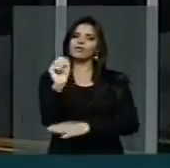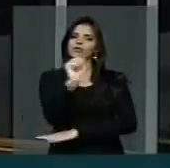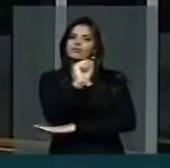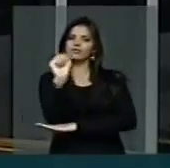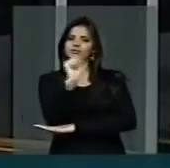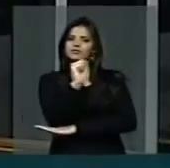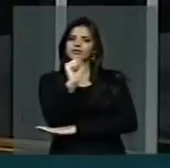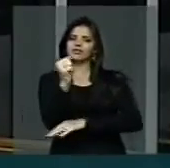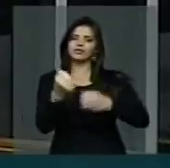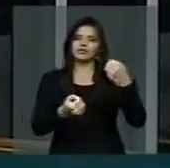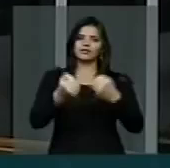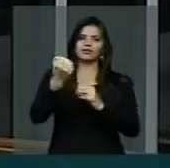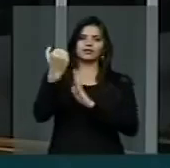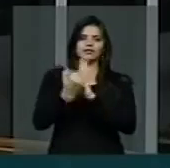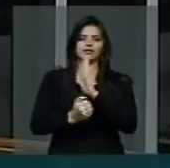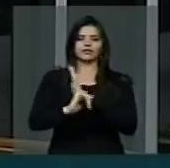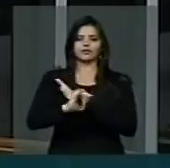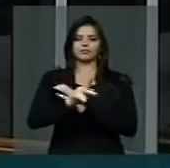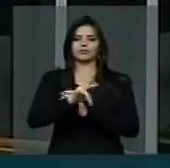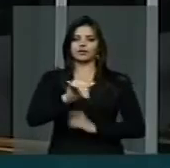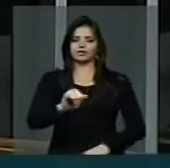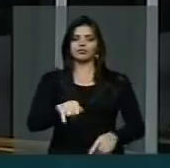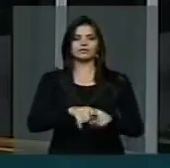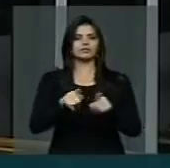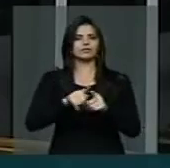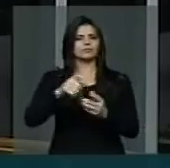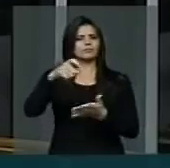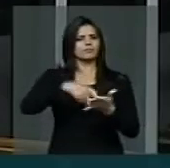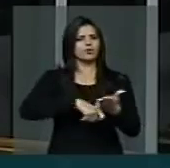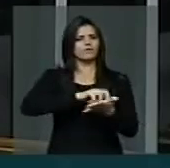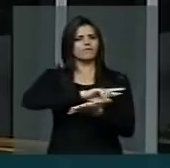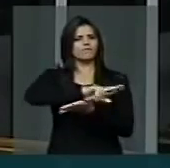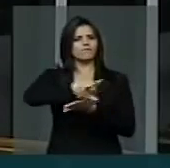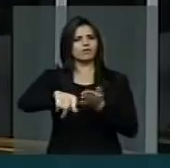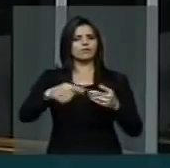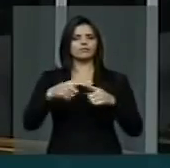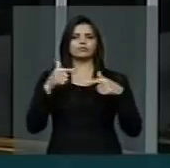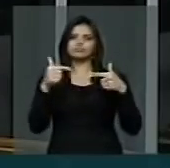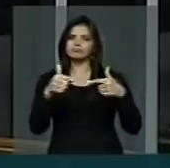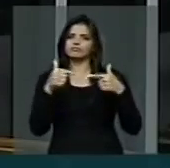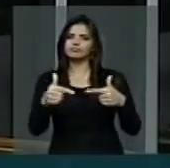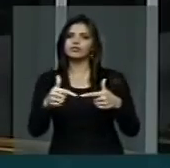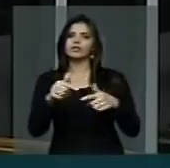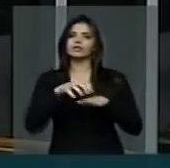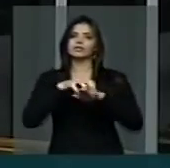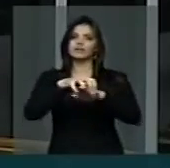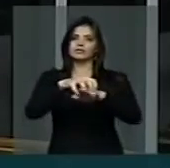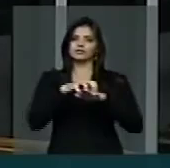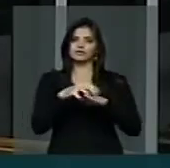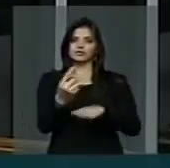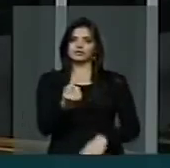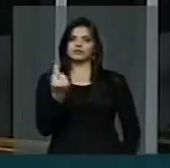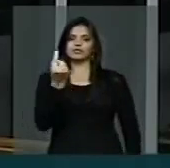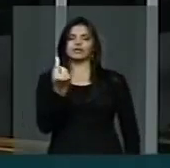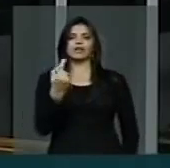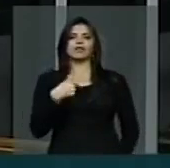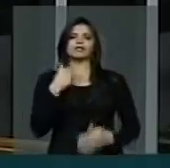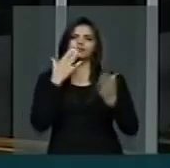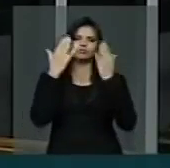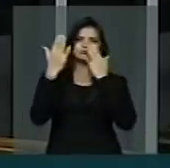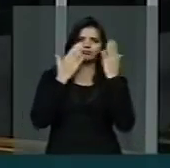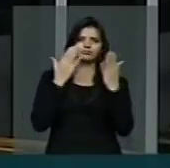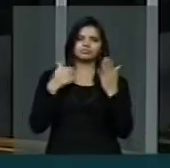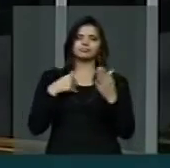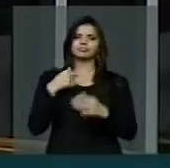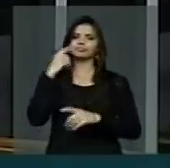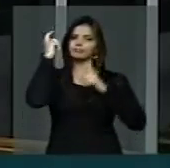IPI e uma série de outros impostos. Este privilégio do transporte individual contrasta com a preocupante queda